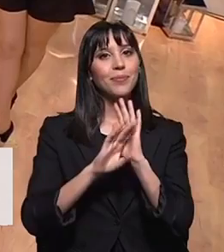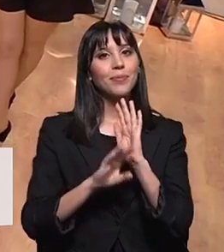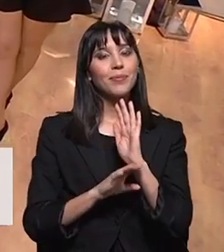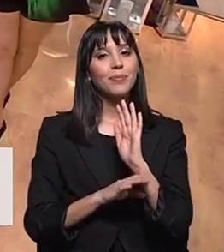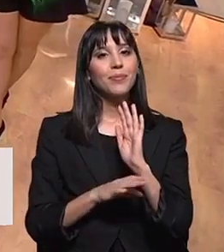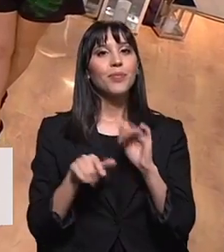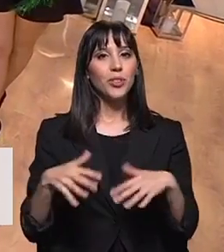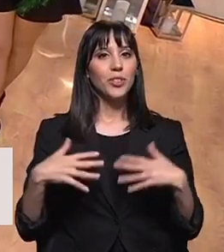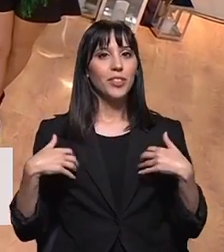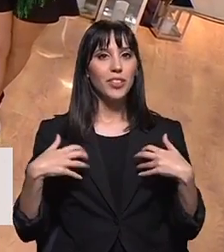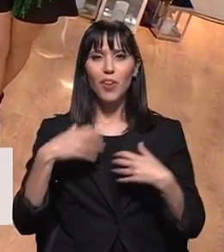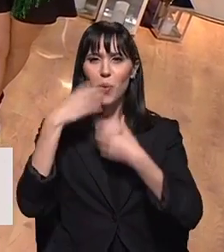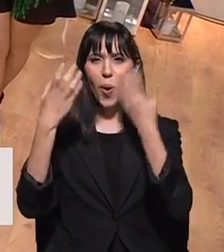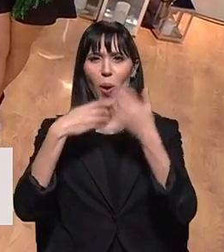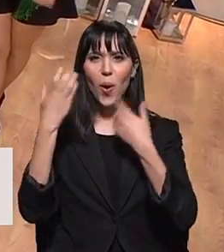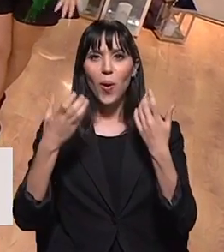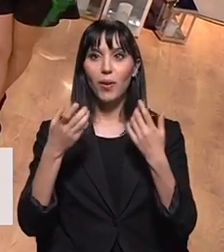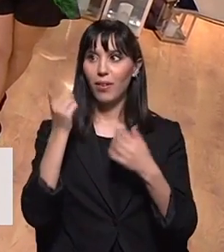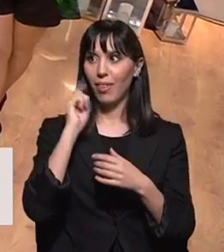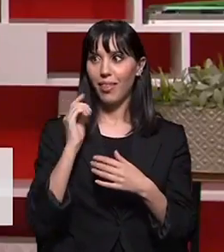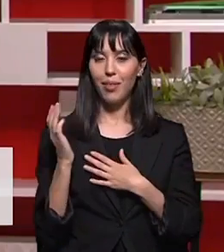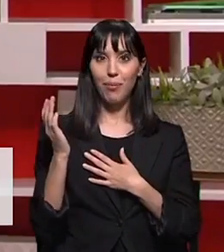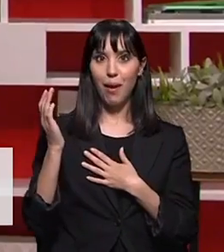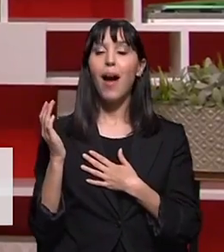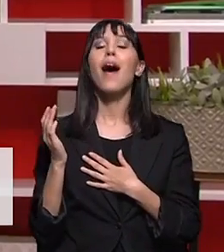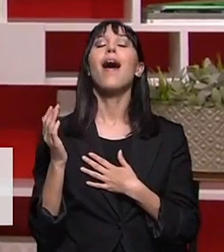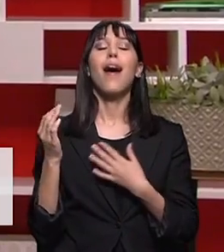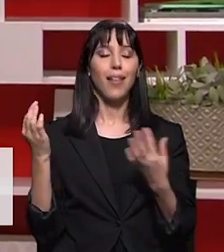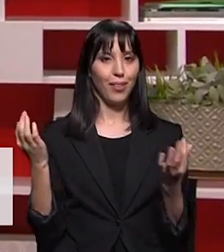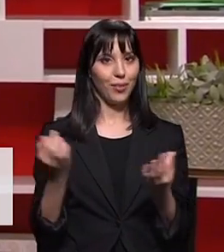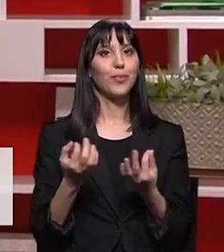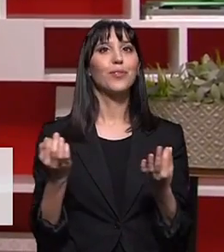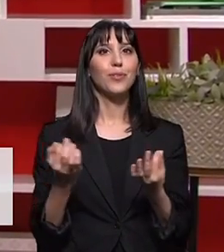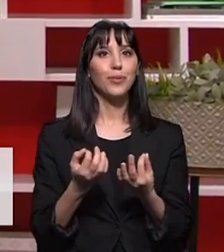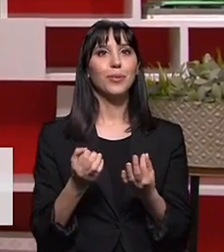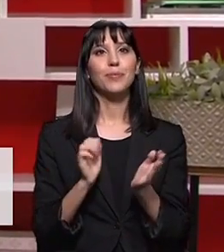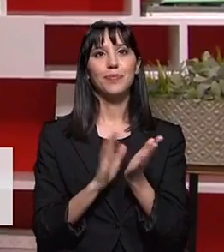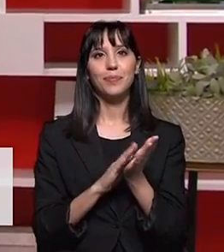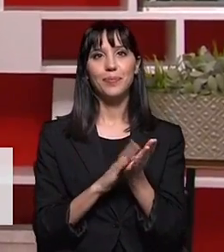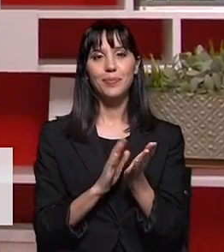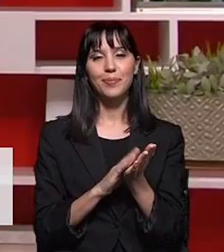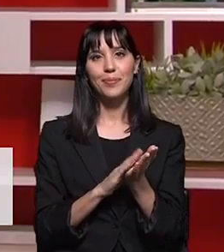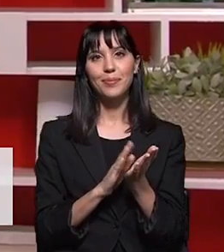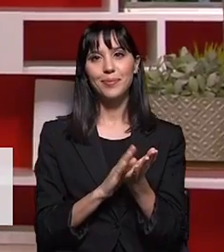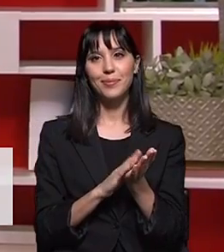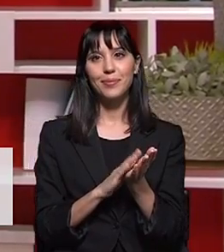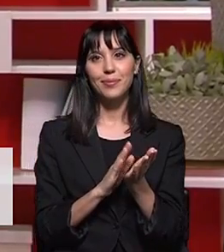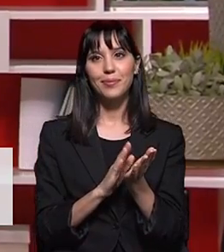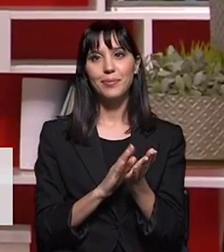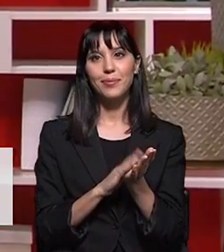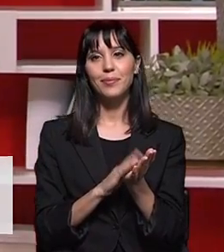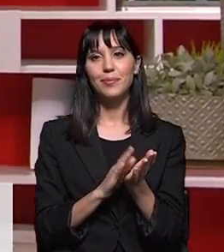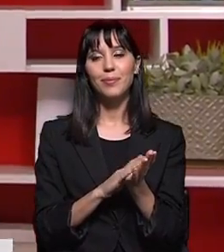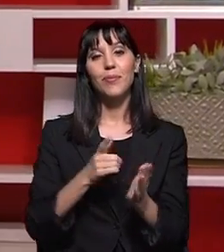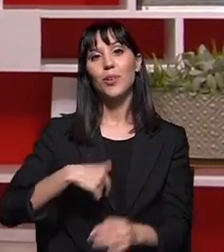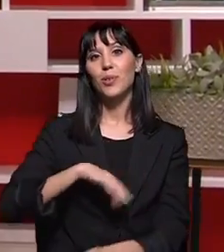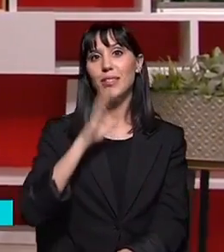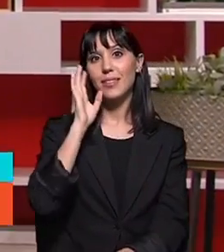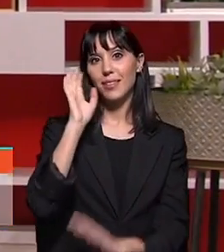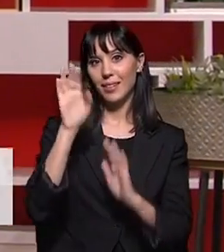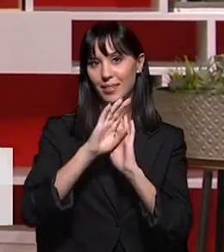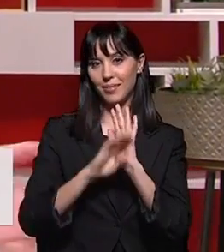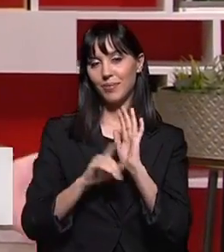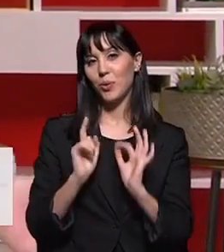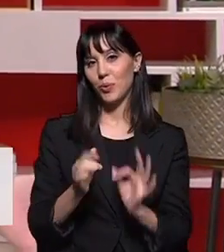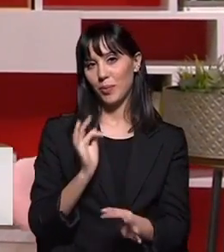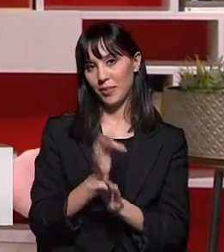uma sexta-feira, dia de baile. Pois é. E começamos então a nossa tarde com festa. Como